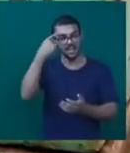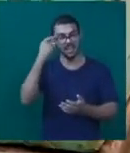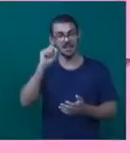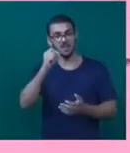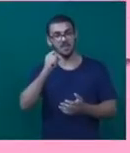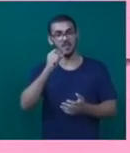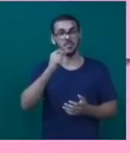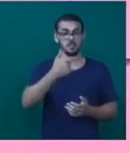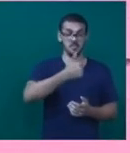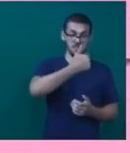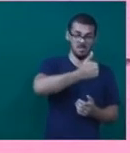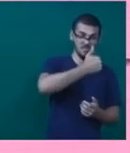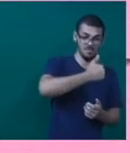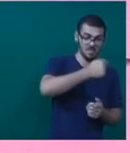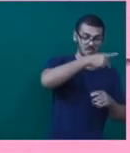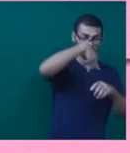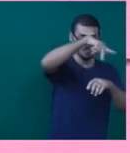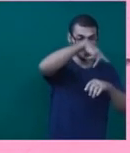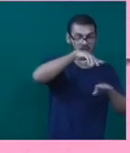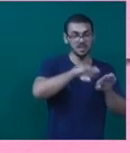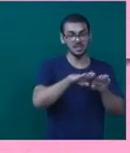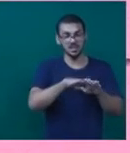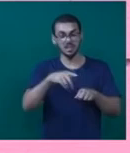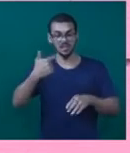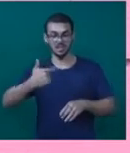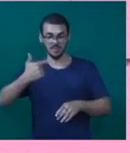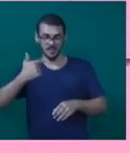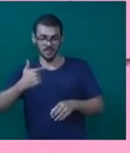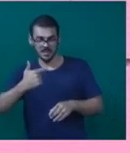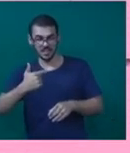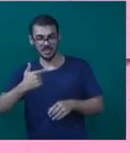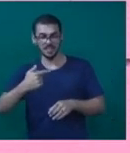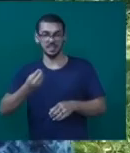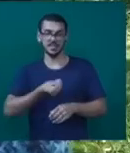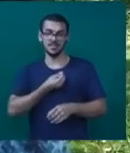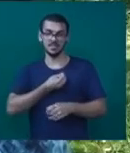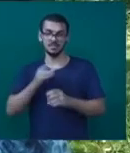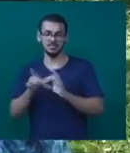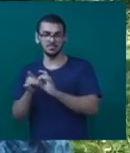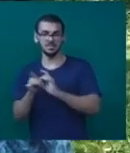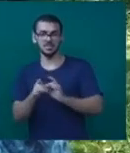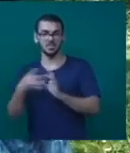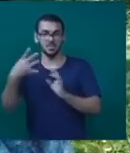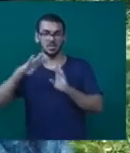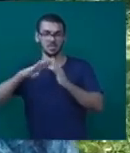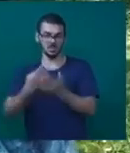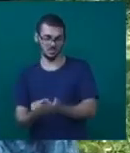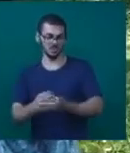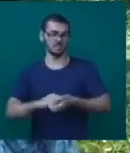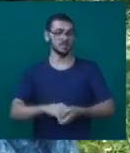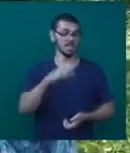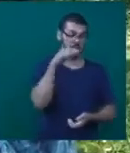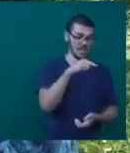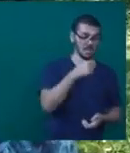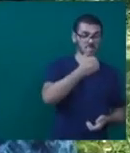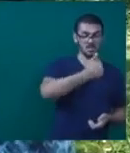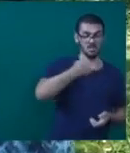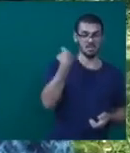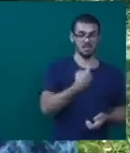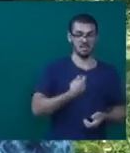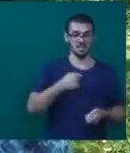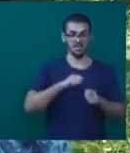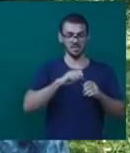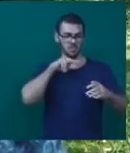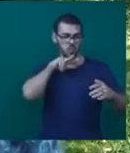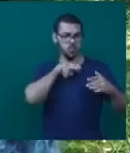na UFO, em parceria com quatro escolas municipais. Na primeira etapa, nós participamos de uma imersão na Inglaterra